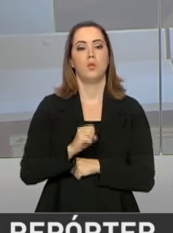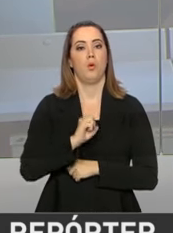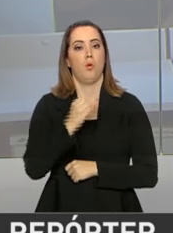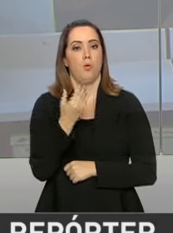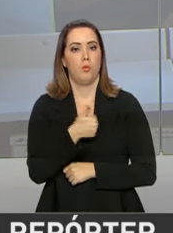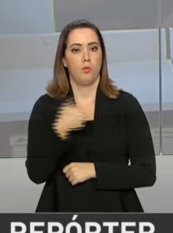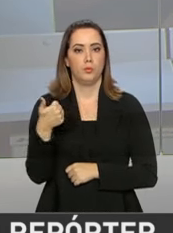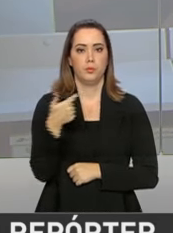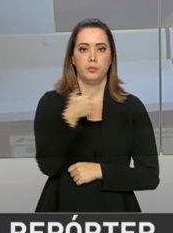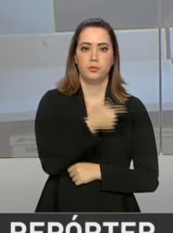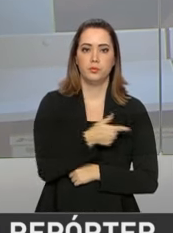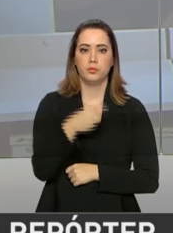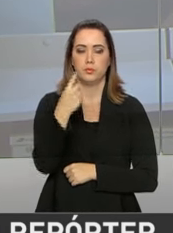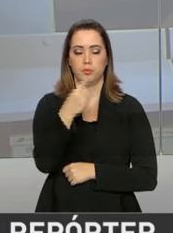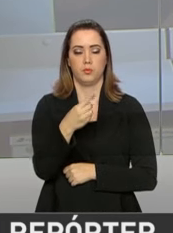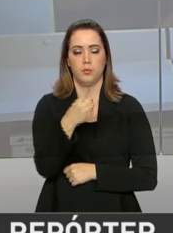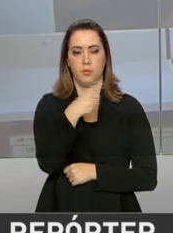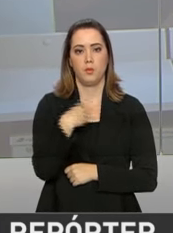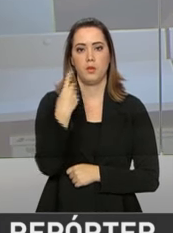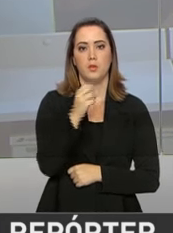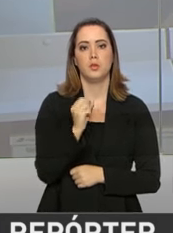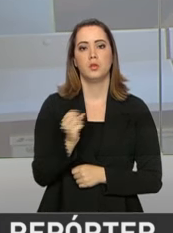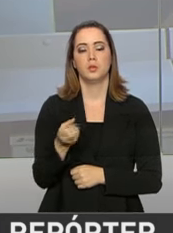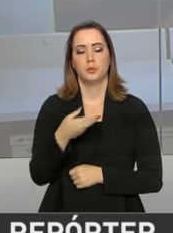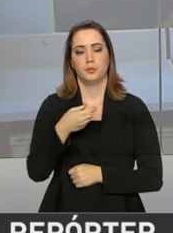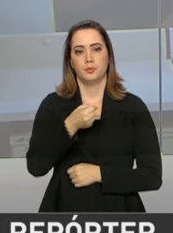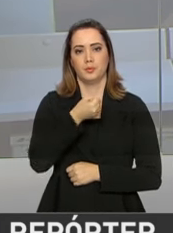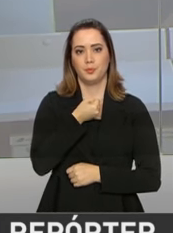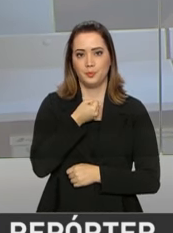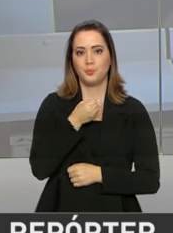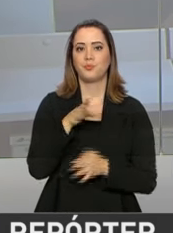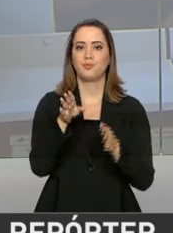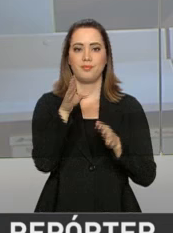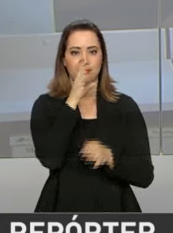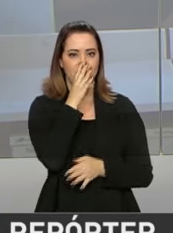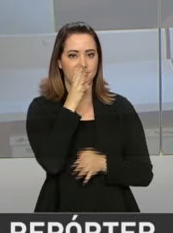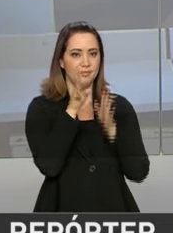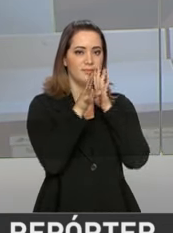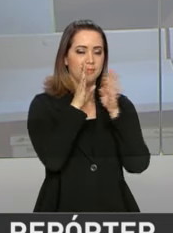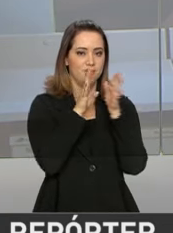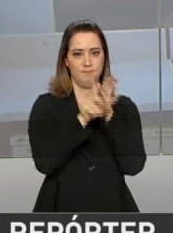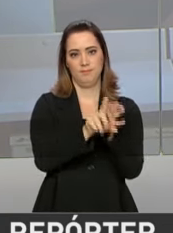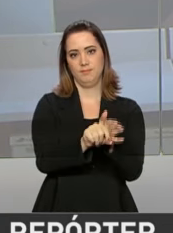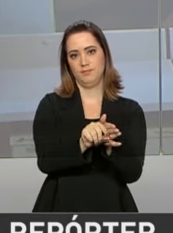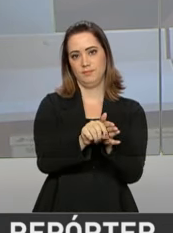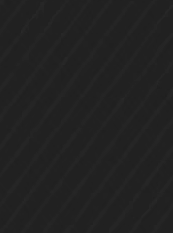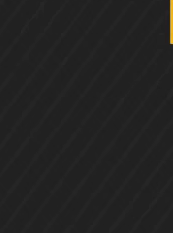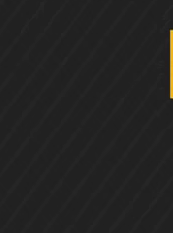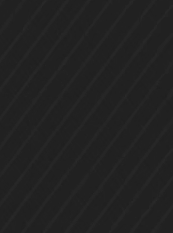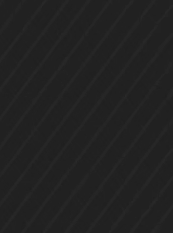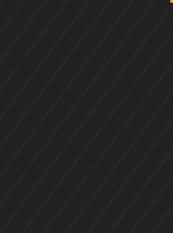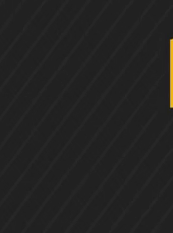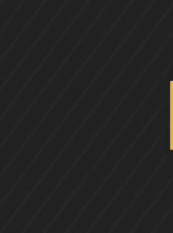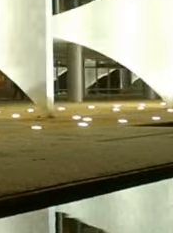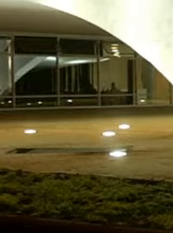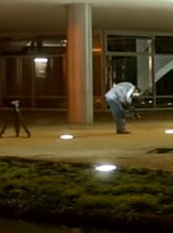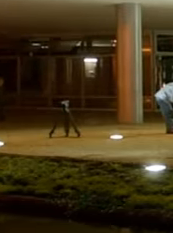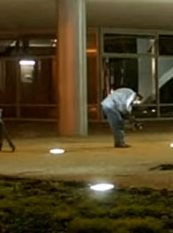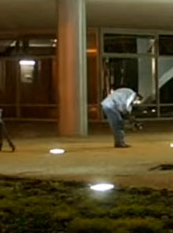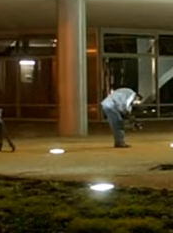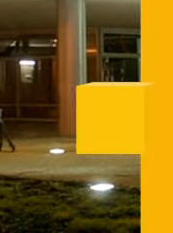ao meio-dia na próxima edição do Repórter NBR. Acompanhe também as novidades em nossas redes sociais. Música